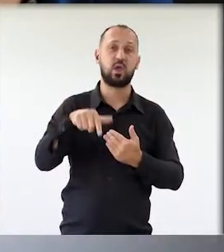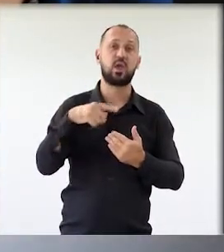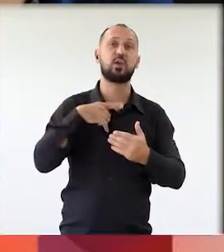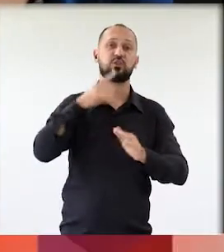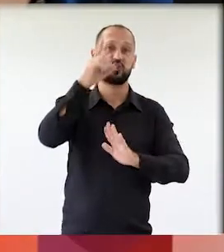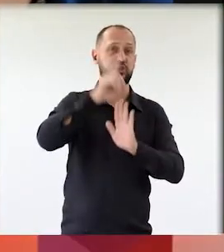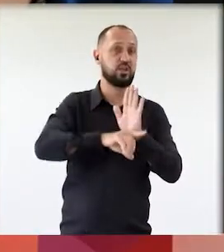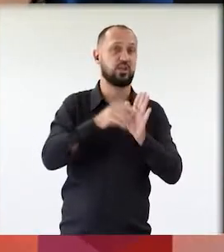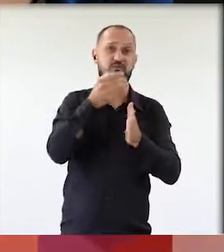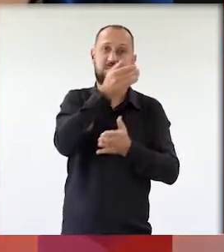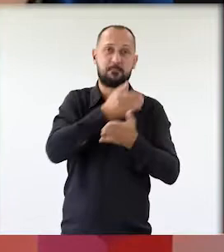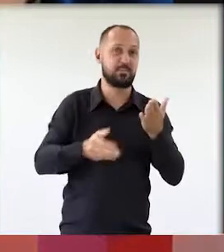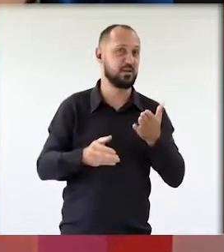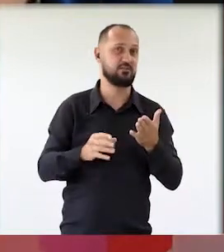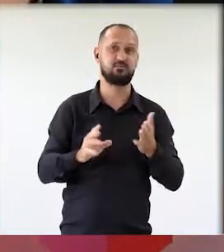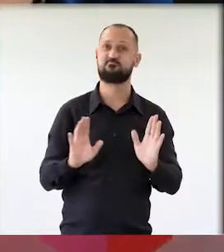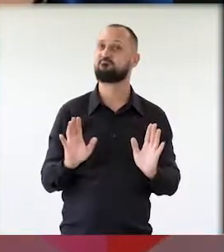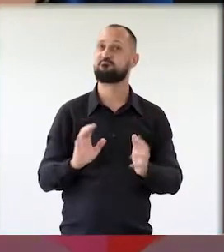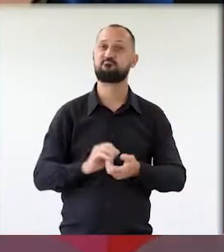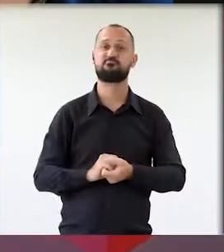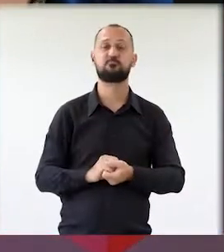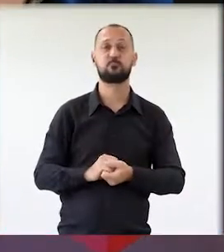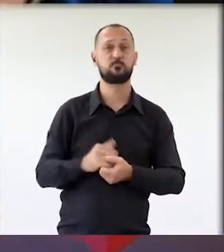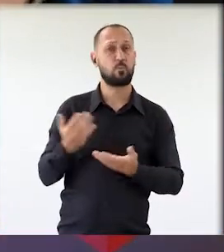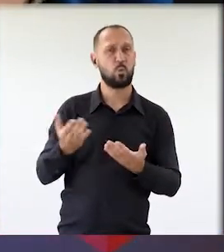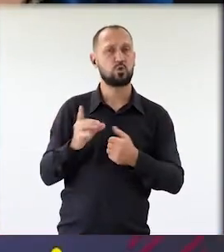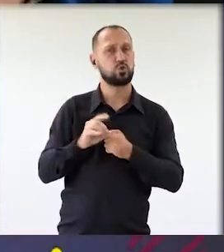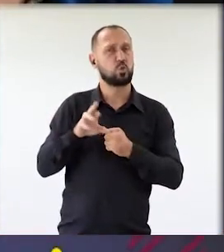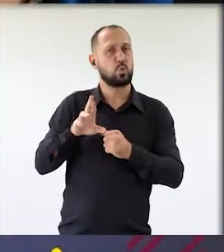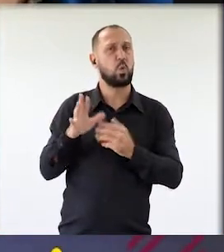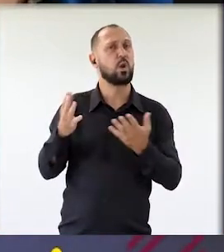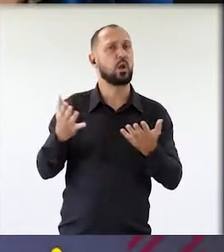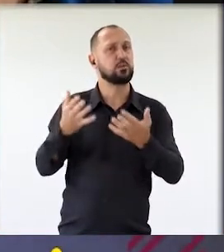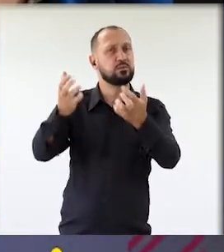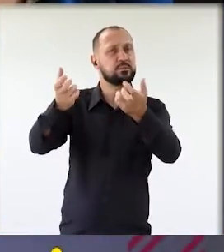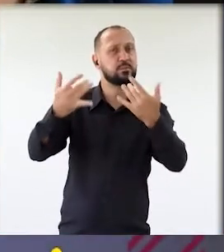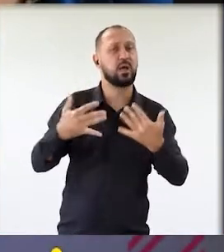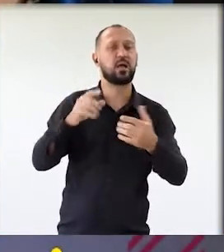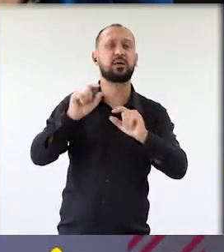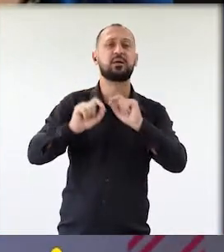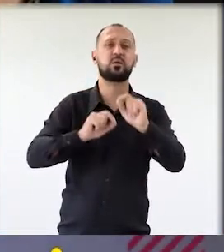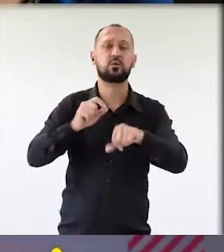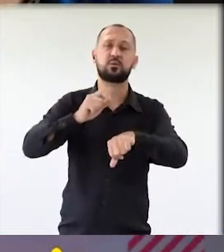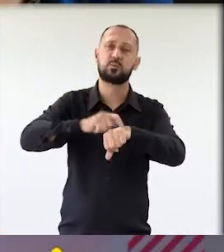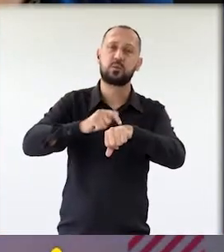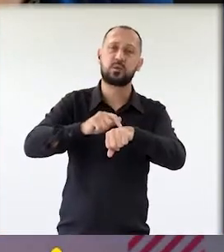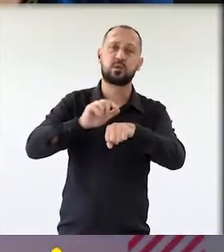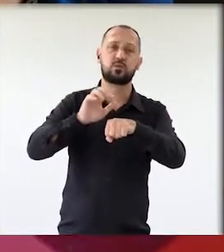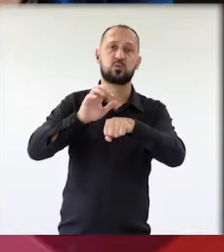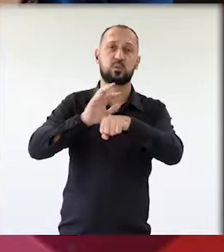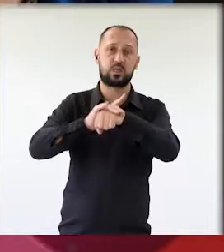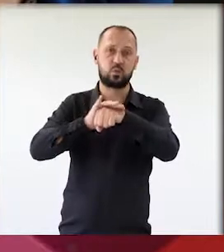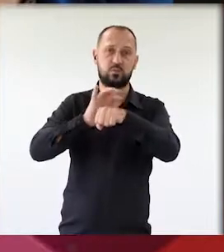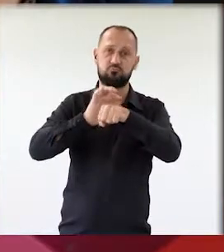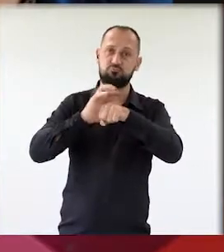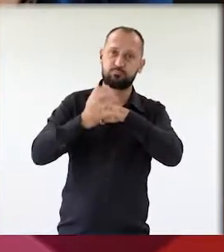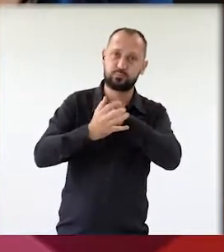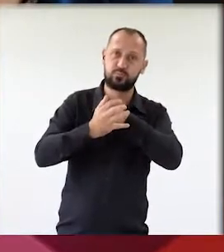infantil e, portanto, uma violação de direitos. E, doutora Débora, por conta da situação da pandemia